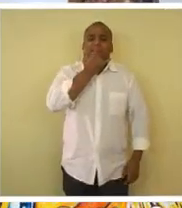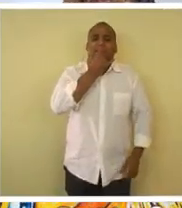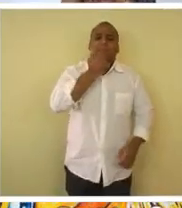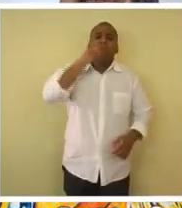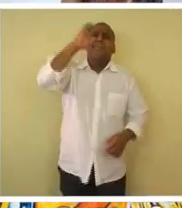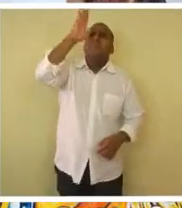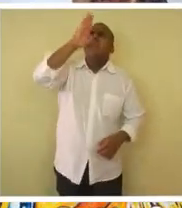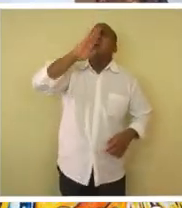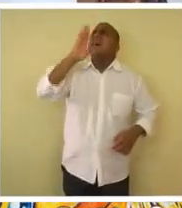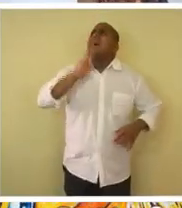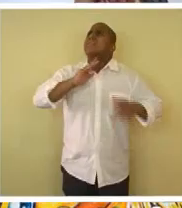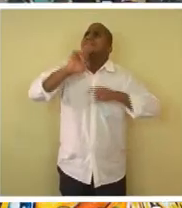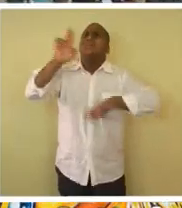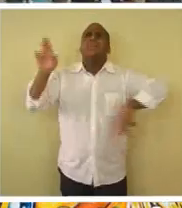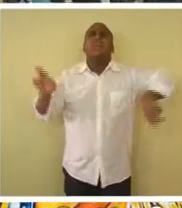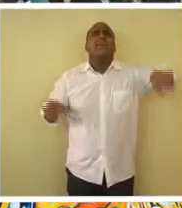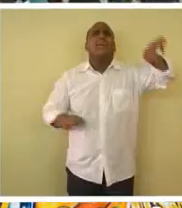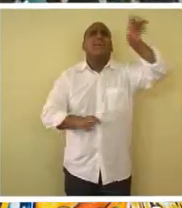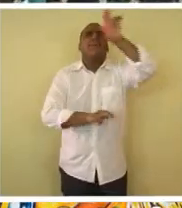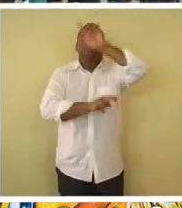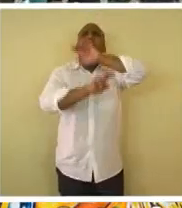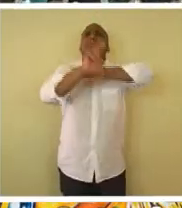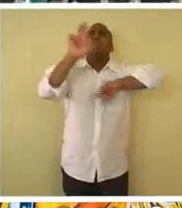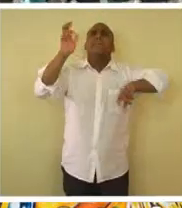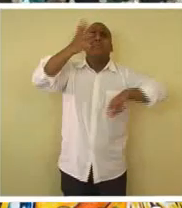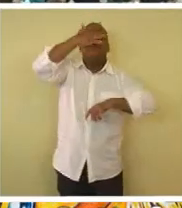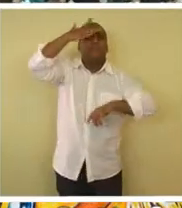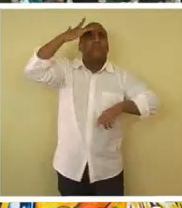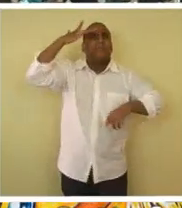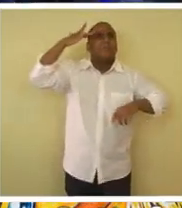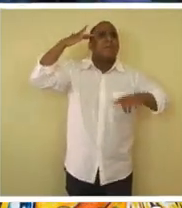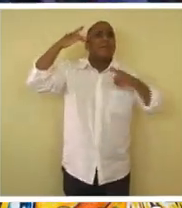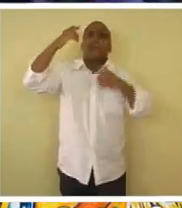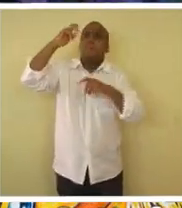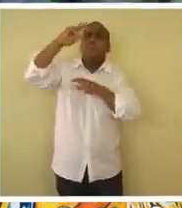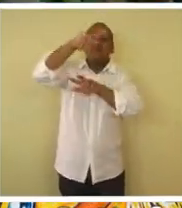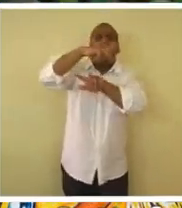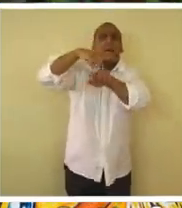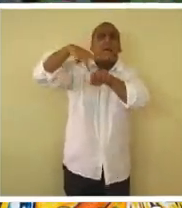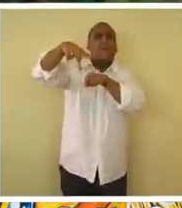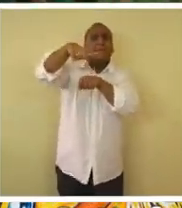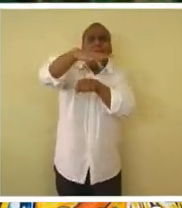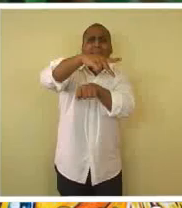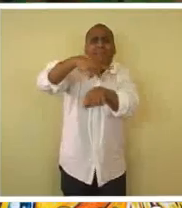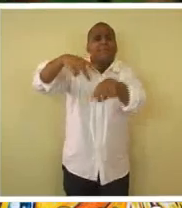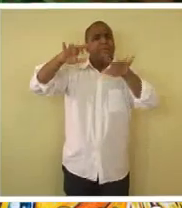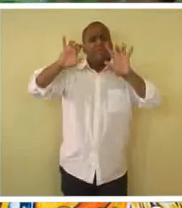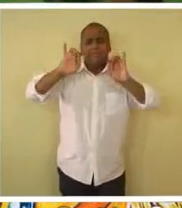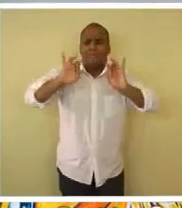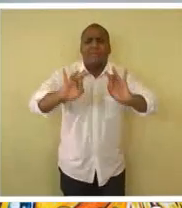todas as cores Lugar sagrado Verso de todos os sonhos Brasil